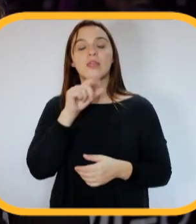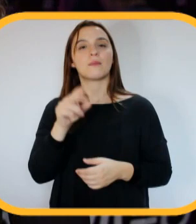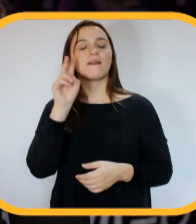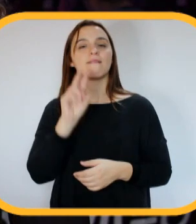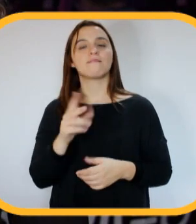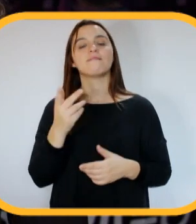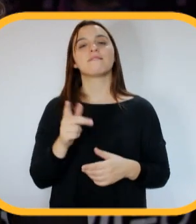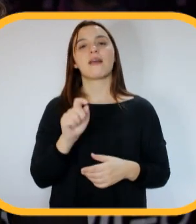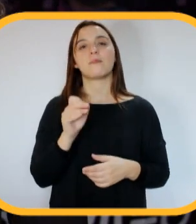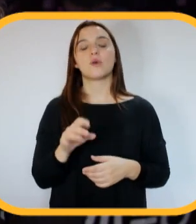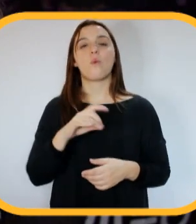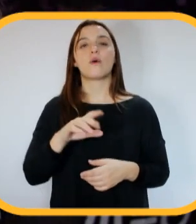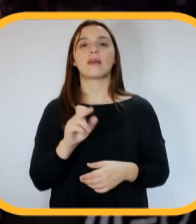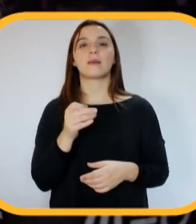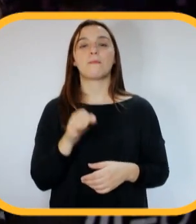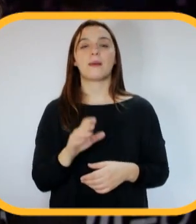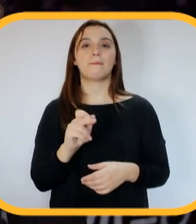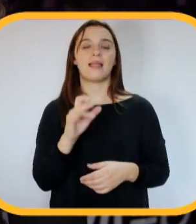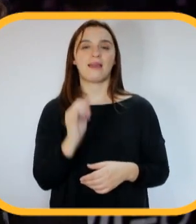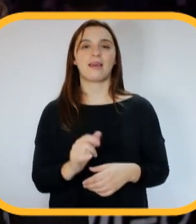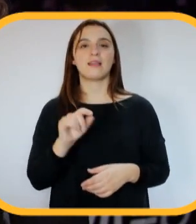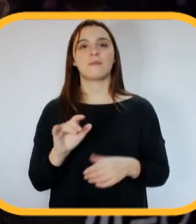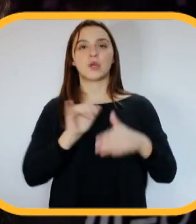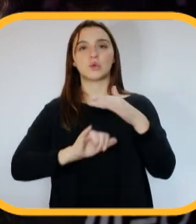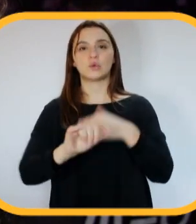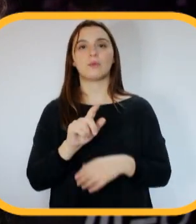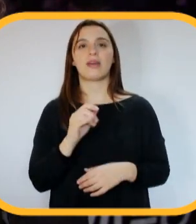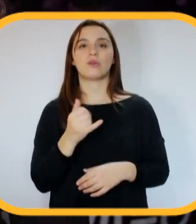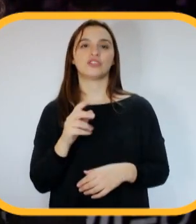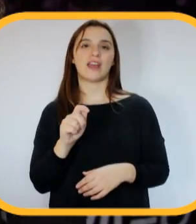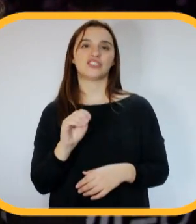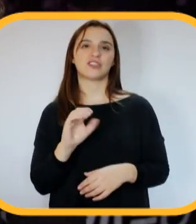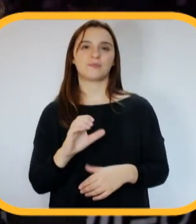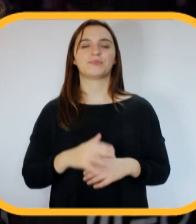digitais. Podem ainda assistir aos nossos episódios na RTP Play ou no YouTube